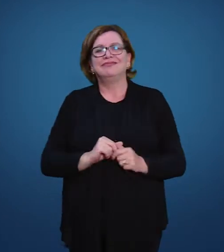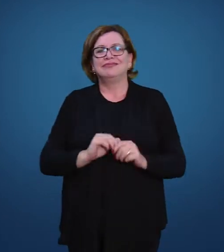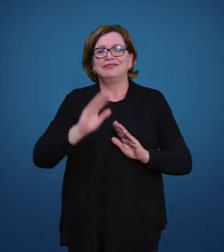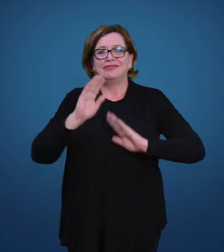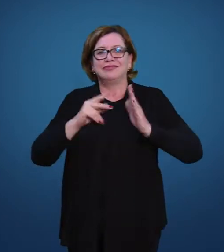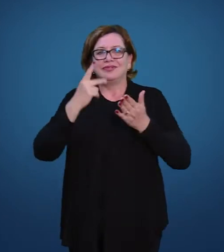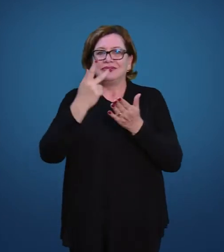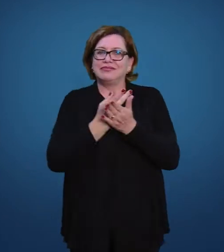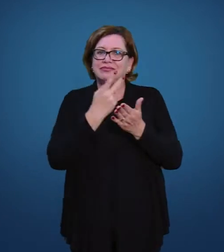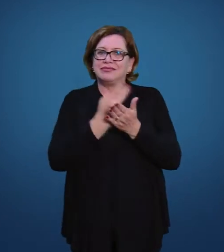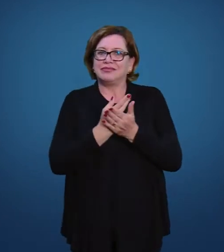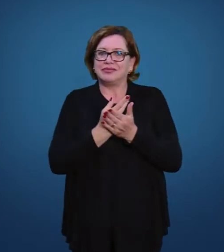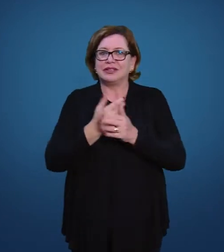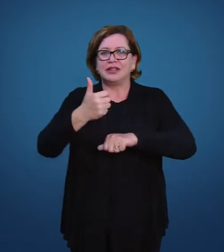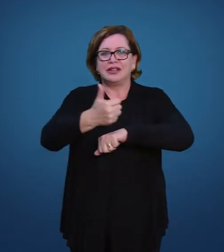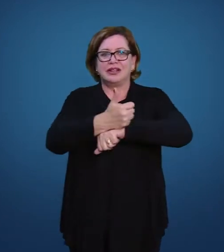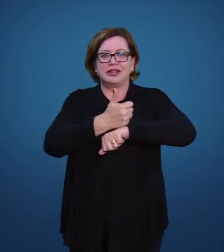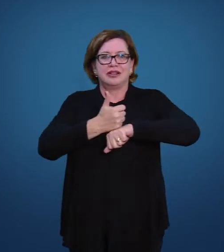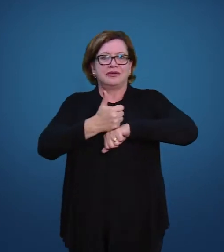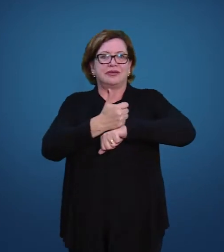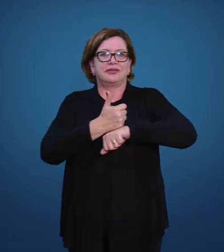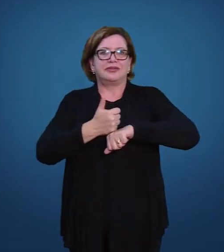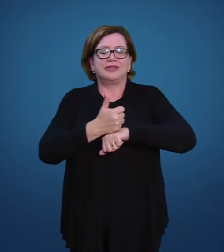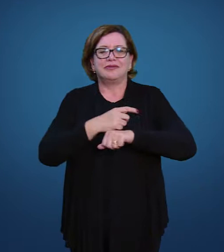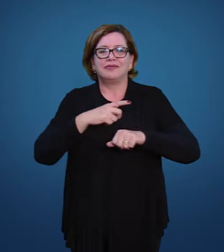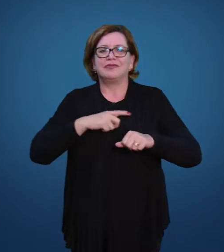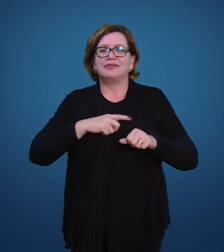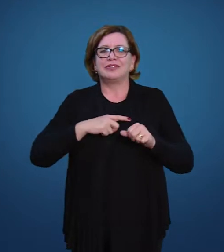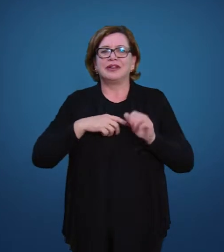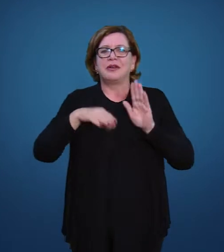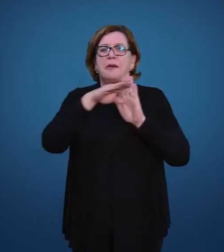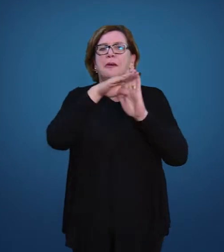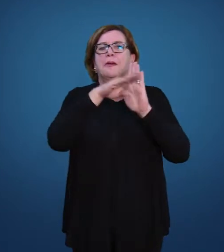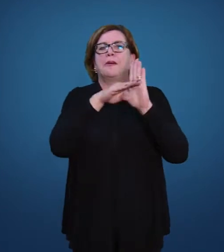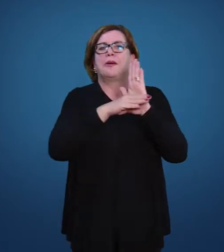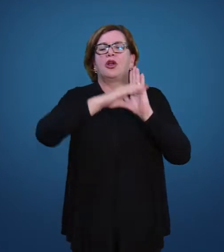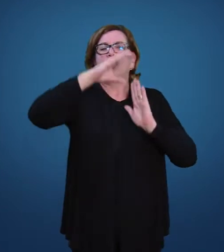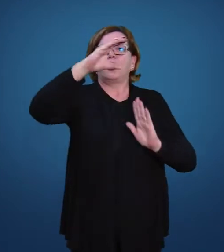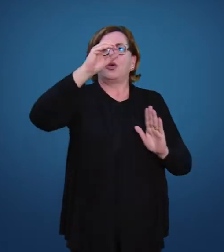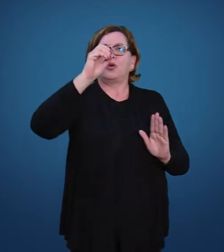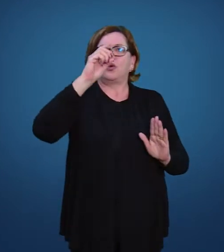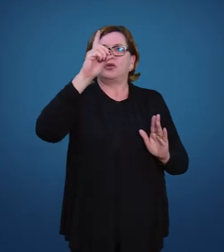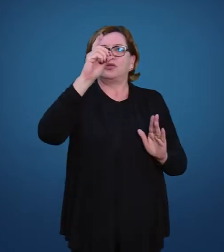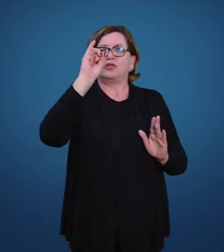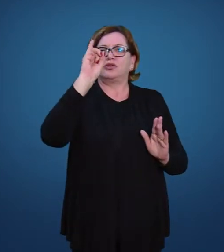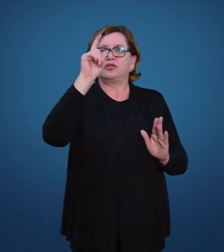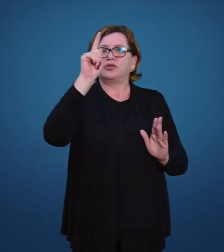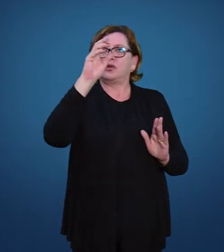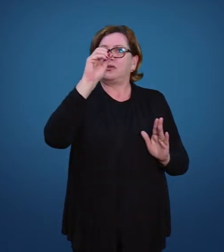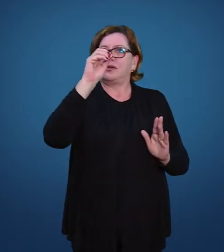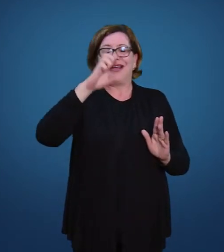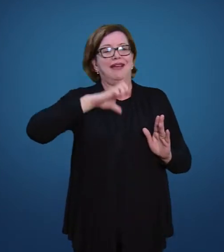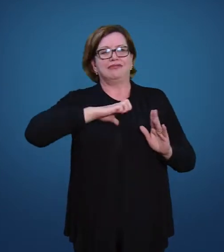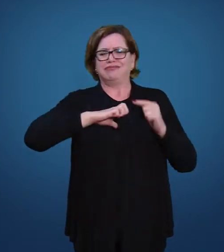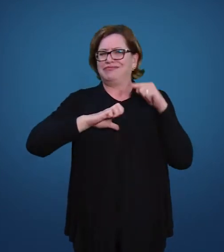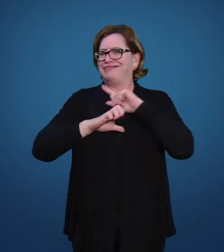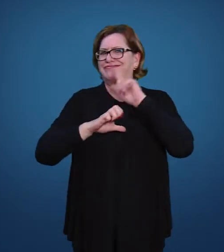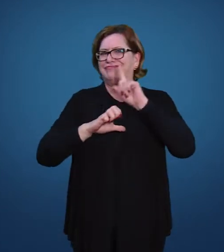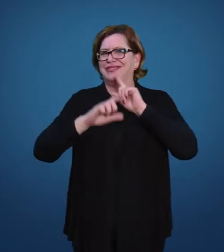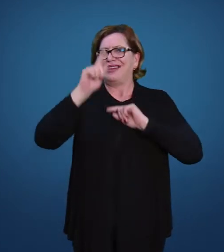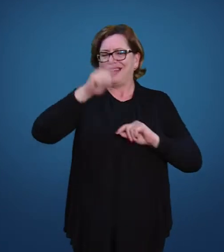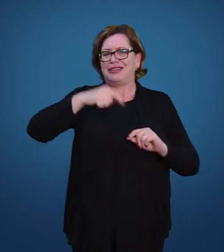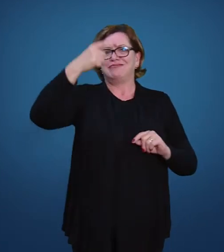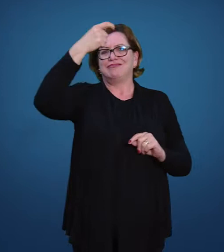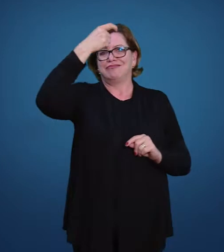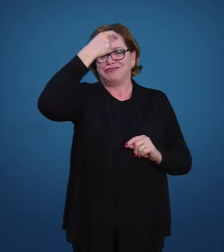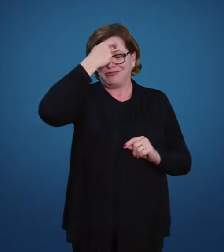algumas classes profissionais estabelecem lá código de ética. Aquilo não é um código de ética, é um código de moral. Porque se tem preceitos